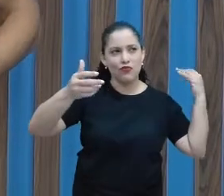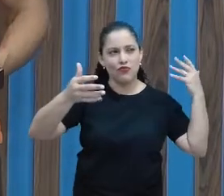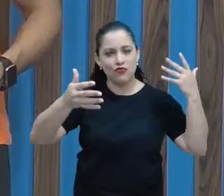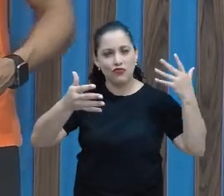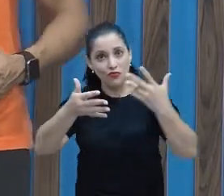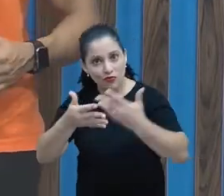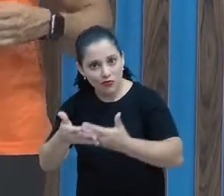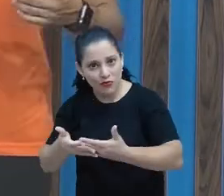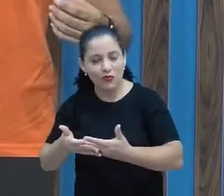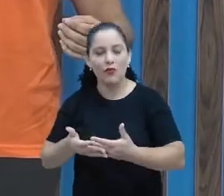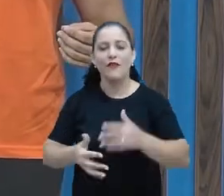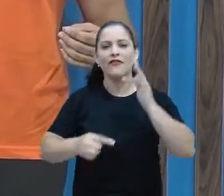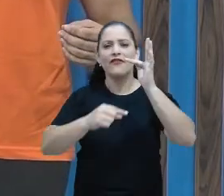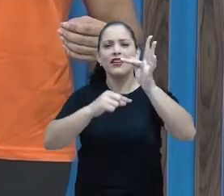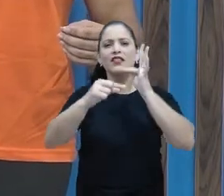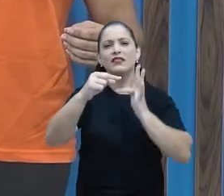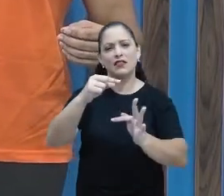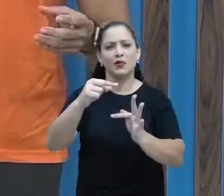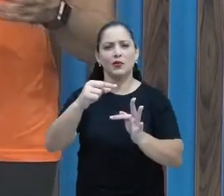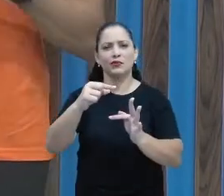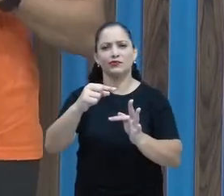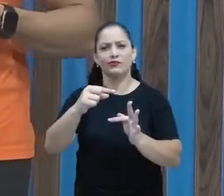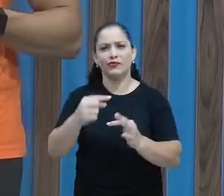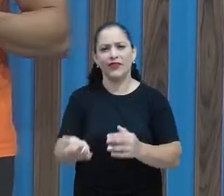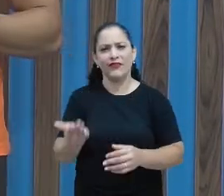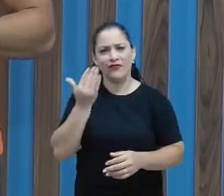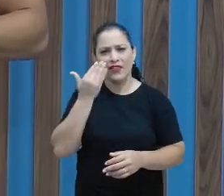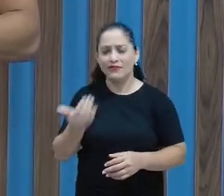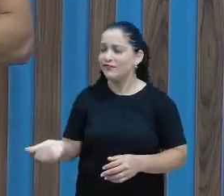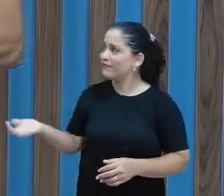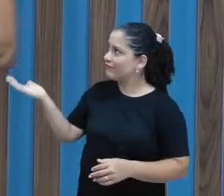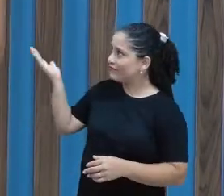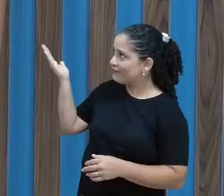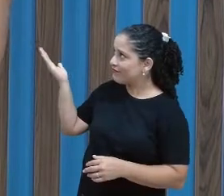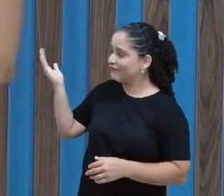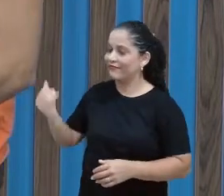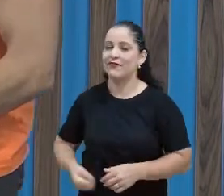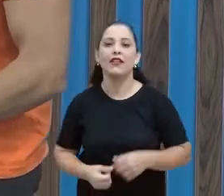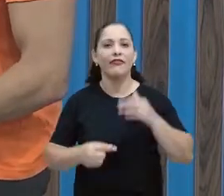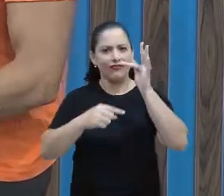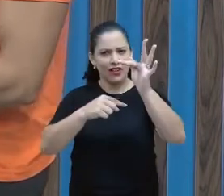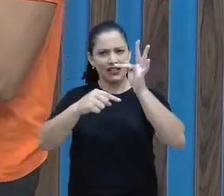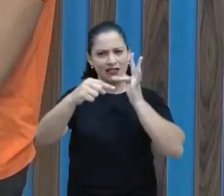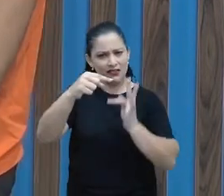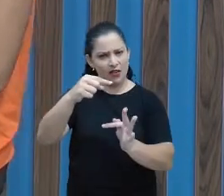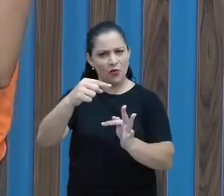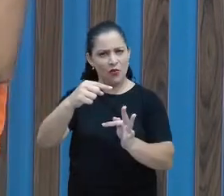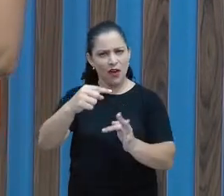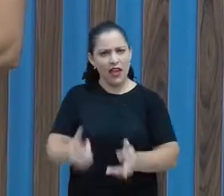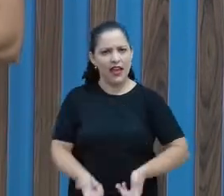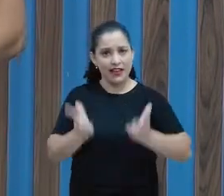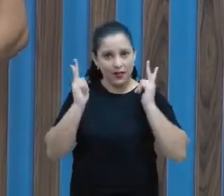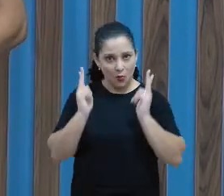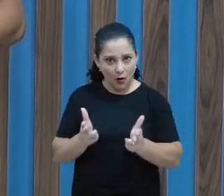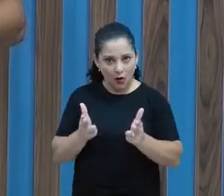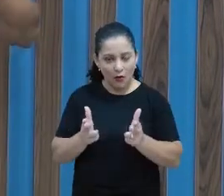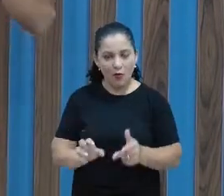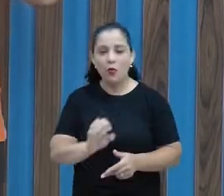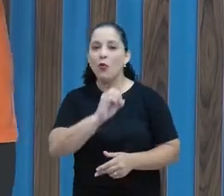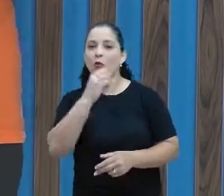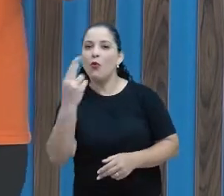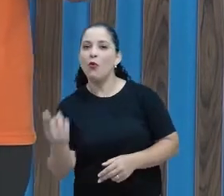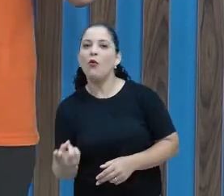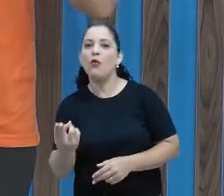fração. Ver se essas frações que eu coloquei aí no quadro, por exemplo, são frações iguais ou